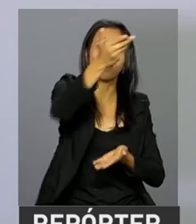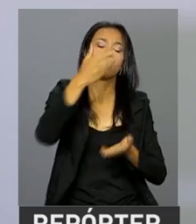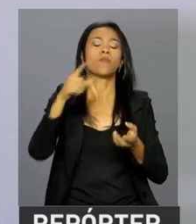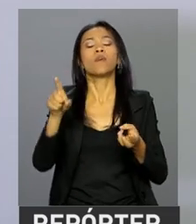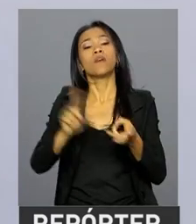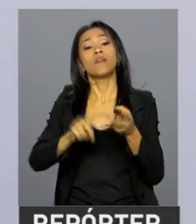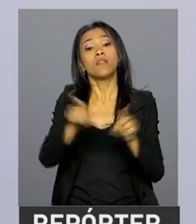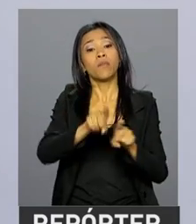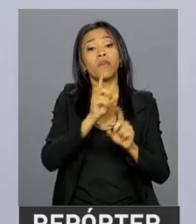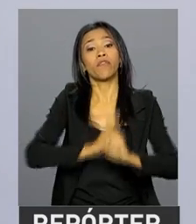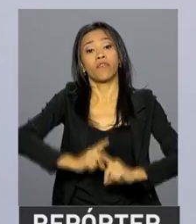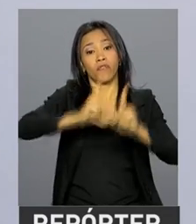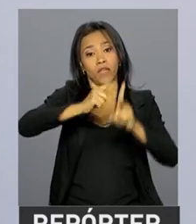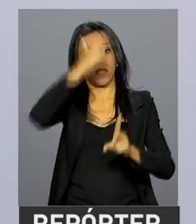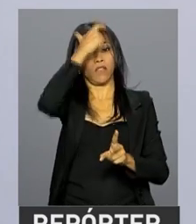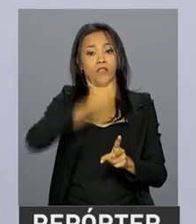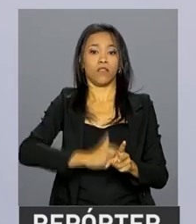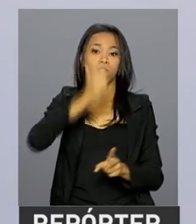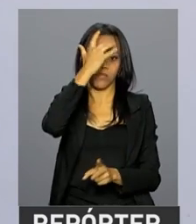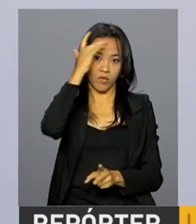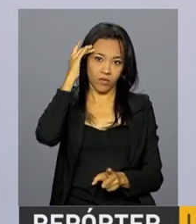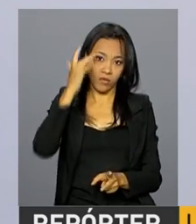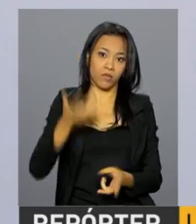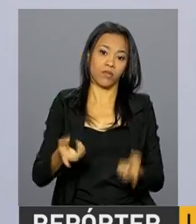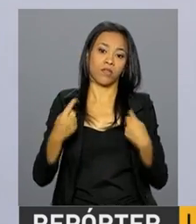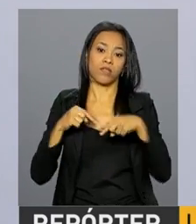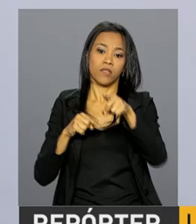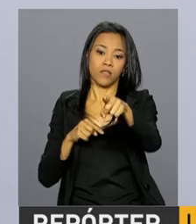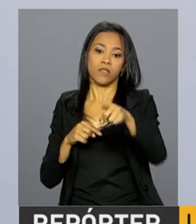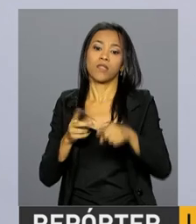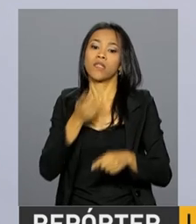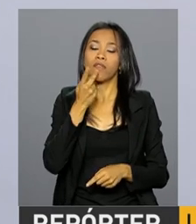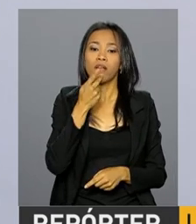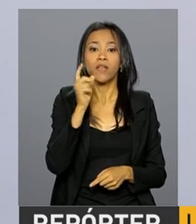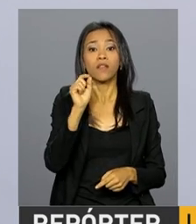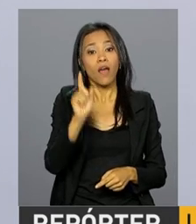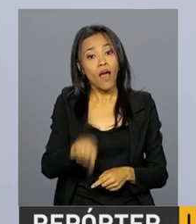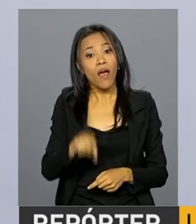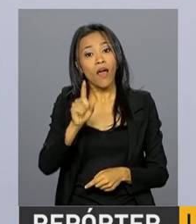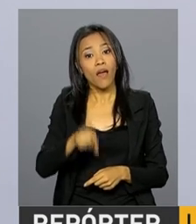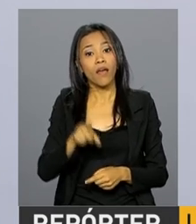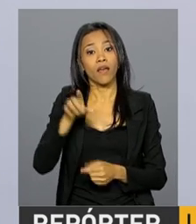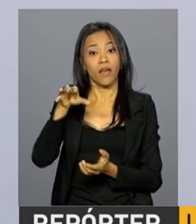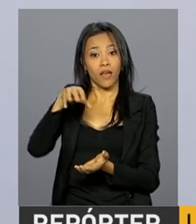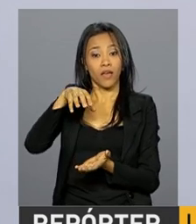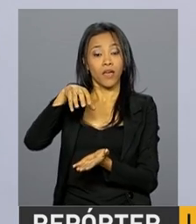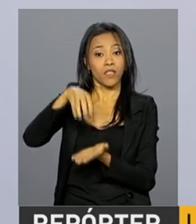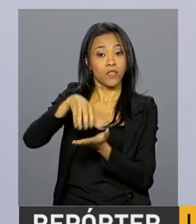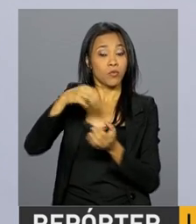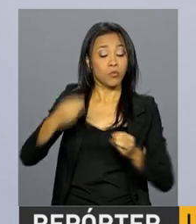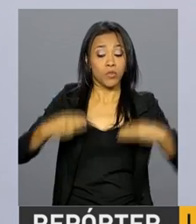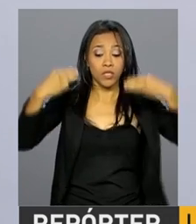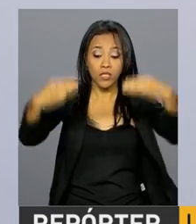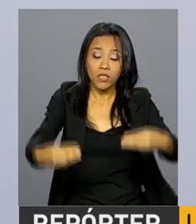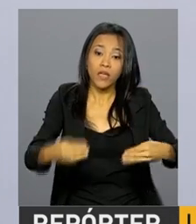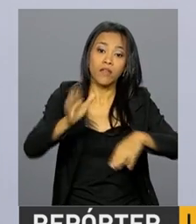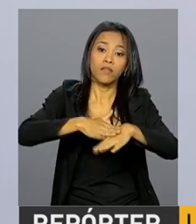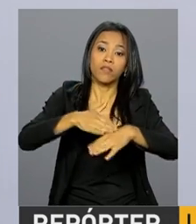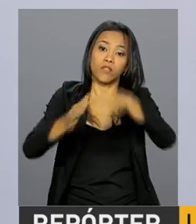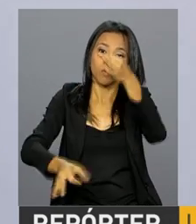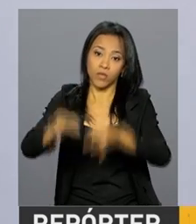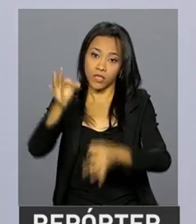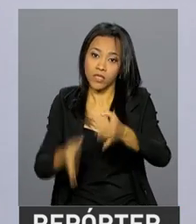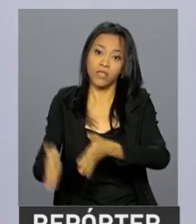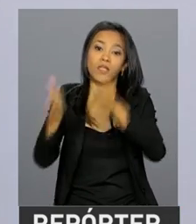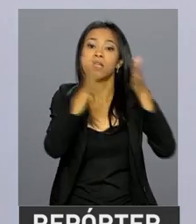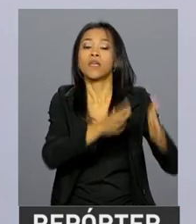tráfico humano. Não é uma perspectiva pessoal, não é o ministro, não é o Leandro, são as instituições, Ministério da Justiça e Polícia Federal,